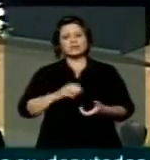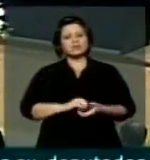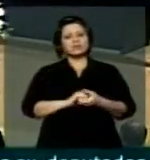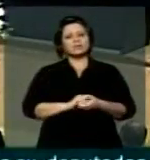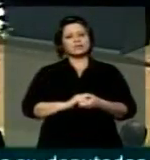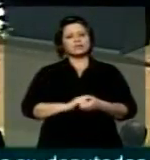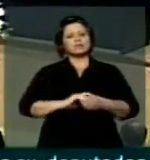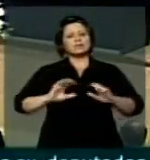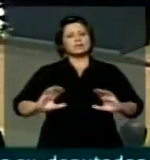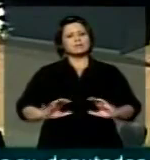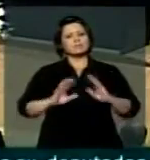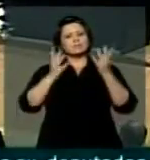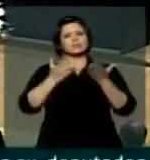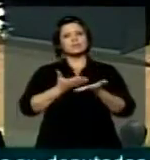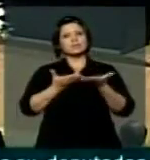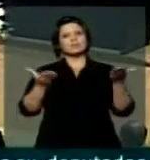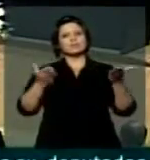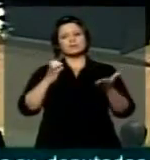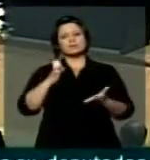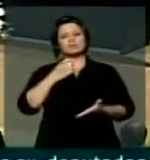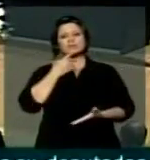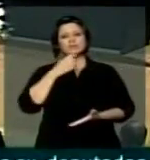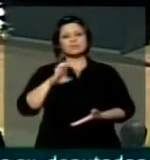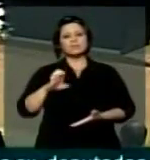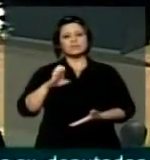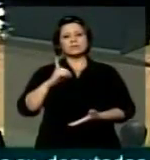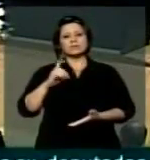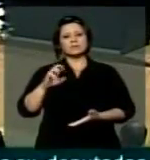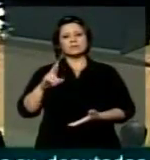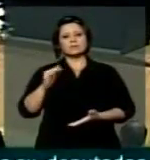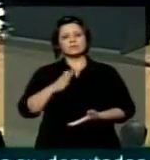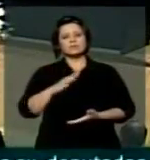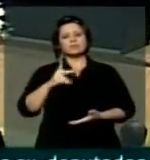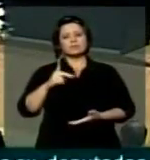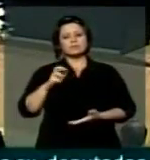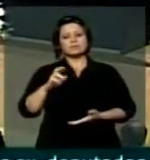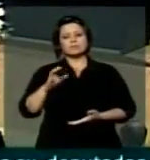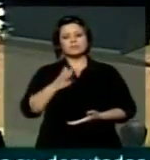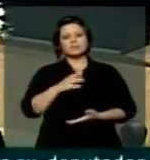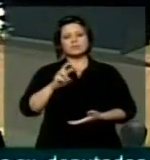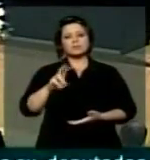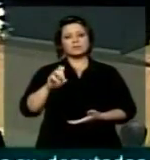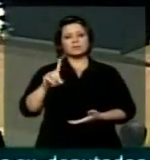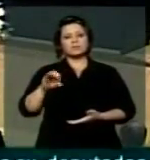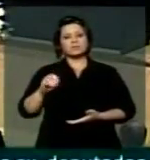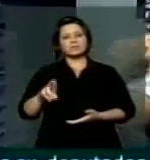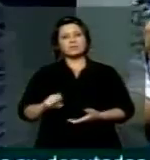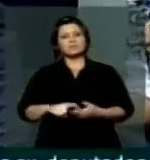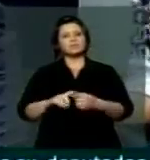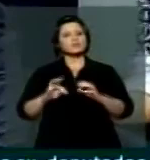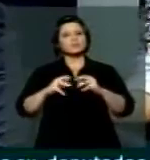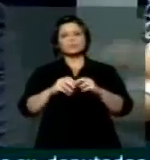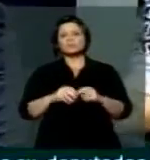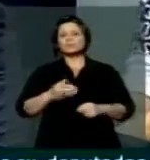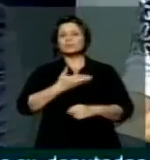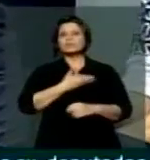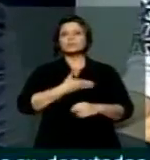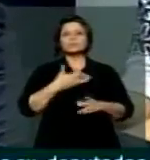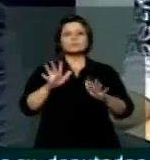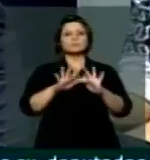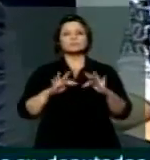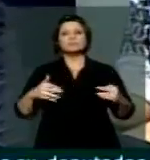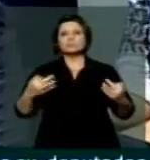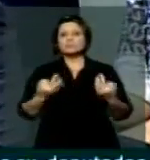as homenagens para Eduardo e para Pedro Valadares a todos os companheiros e